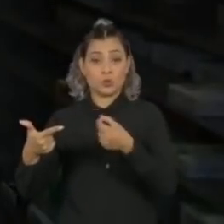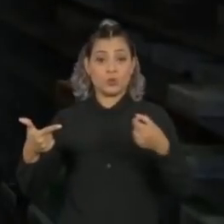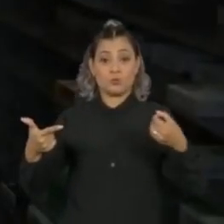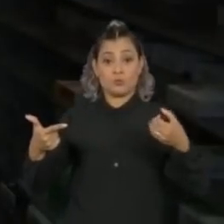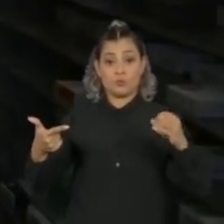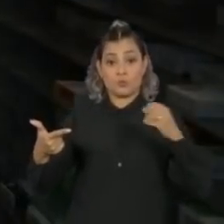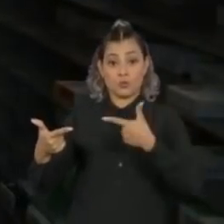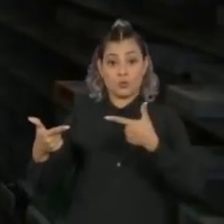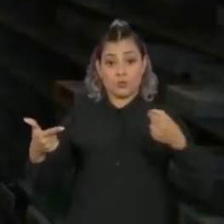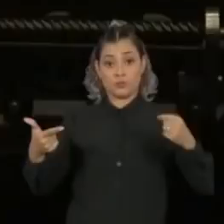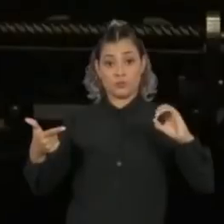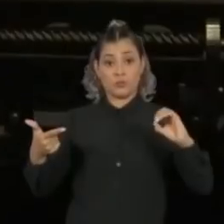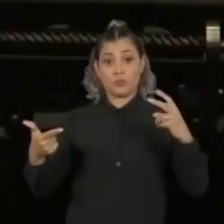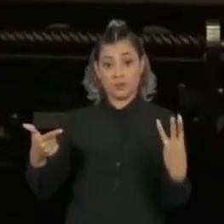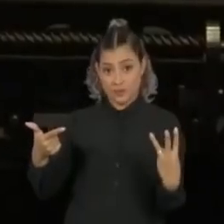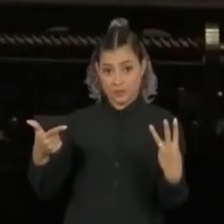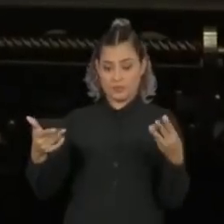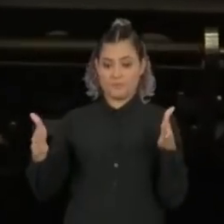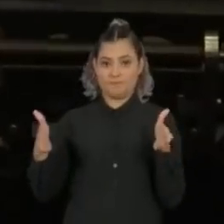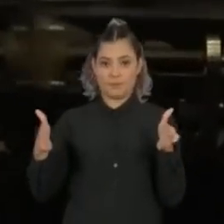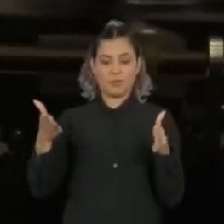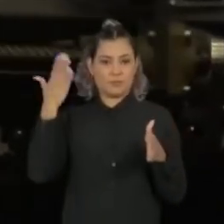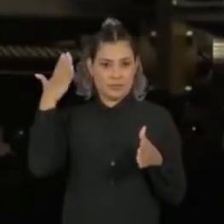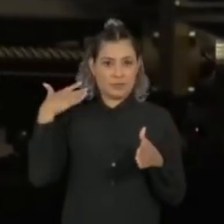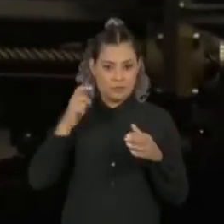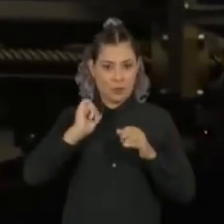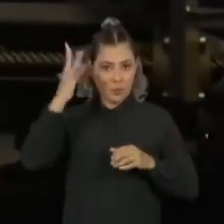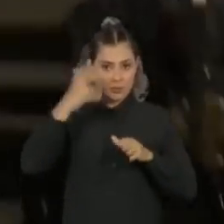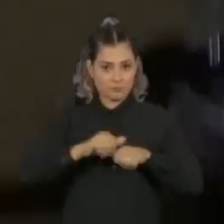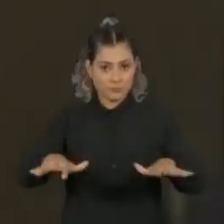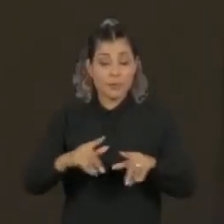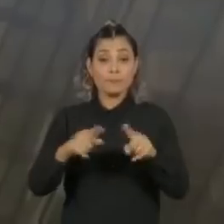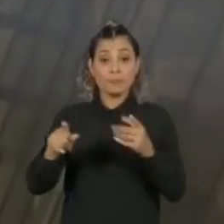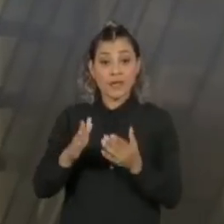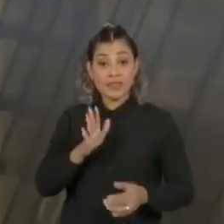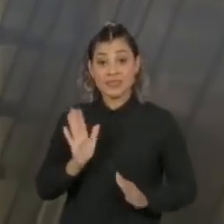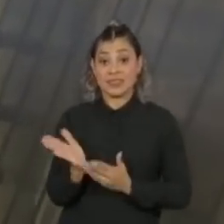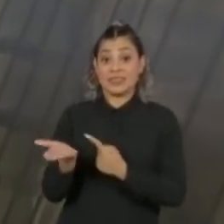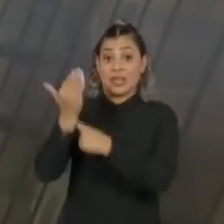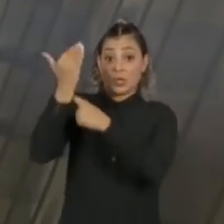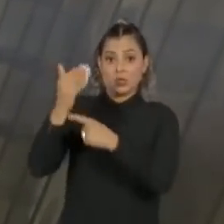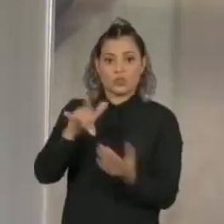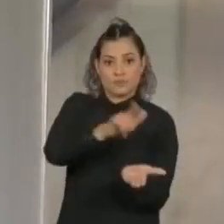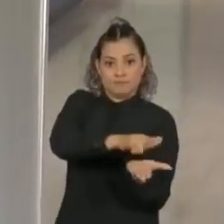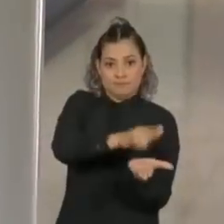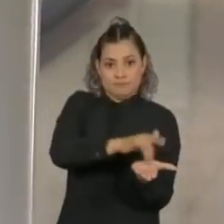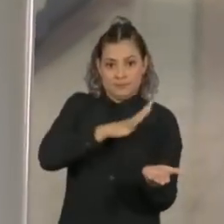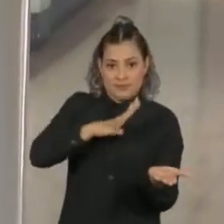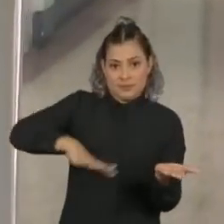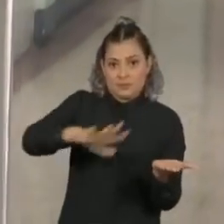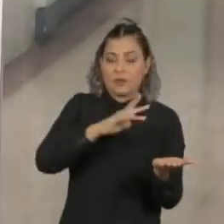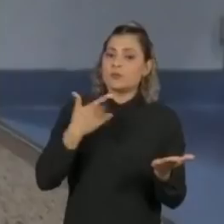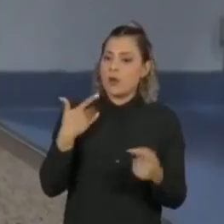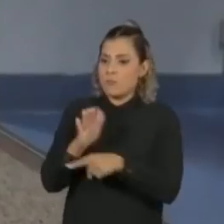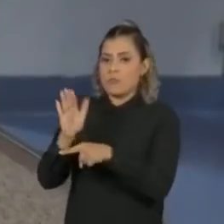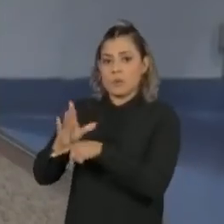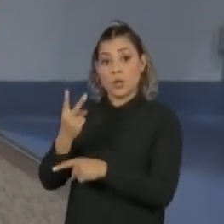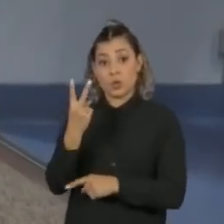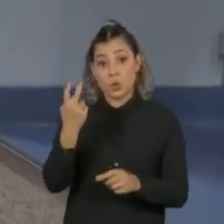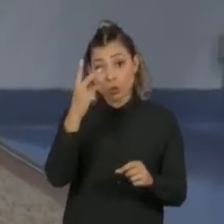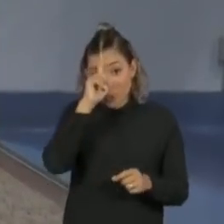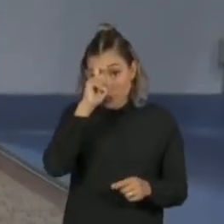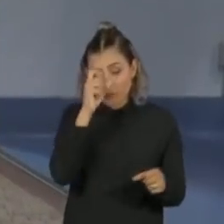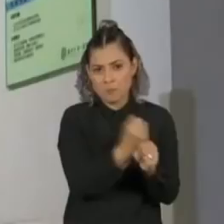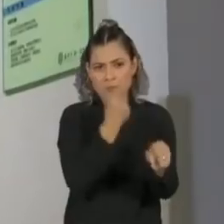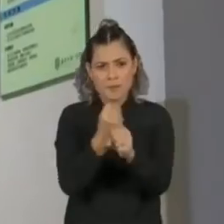a pandemia no epicentro do vírus, na cidade de Wuhan, a tecnologia é a grande aliada. Além dos 2 hospitais construídos